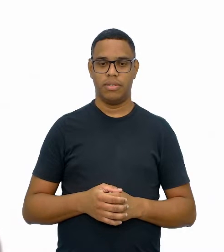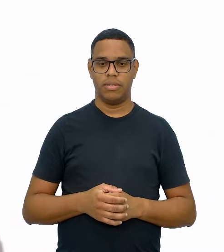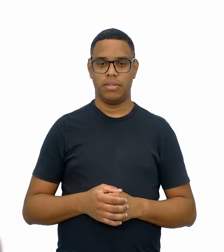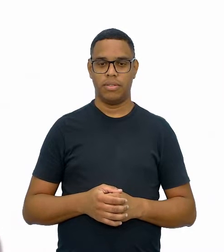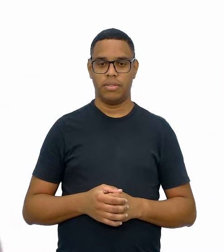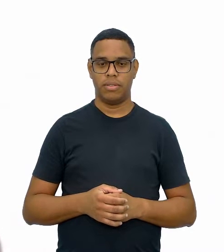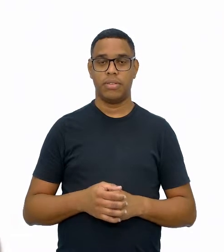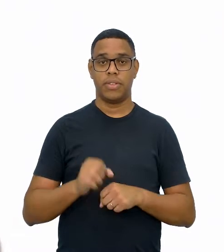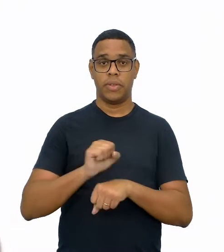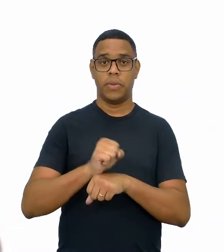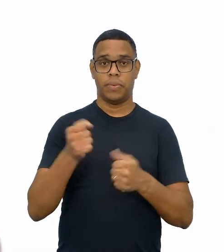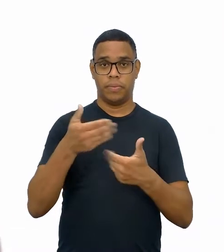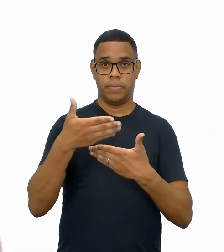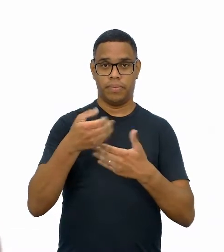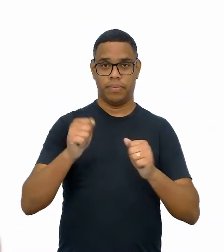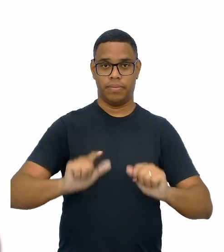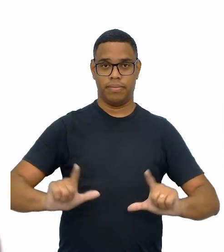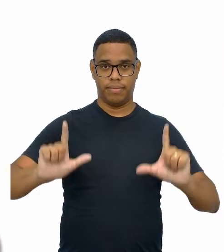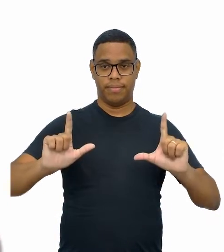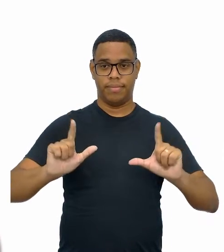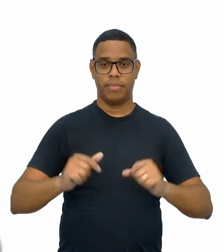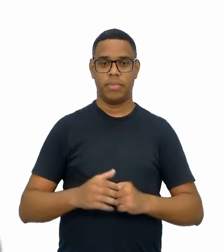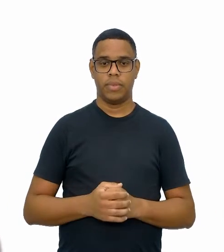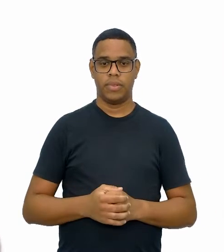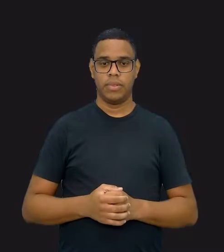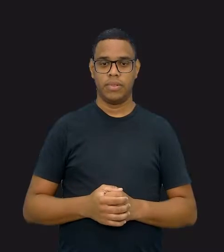os nossos slides.